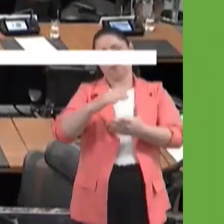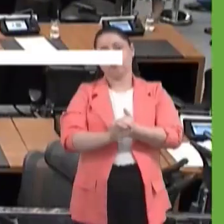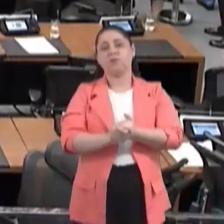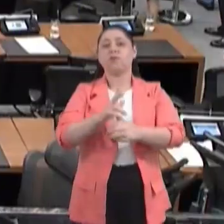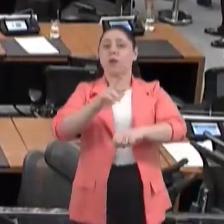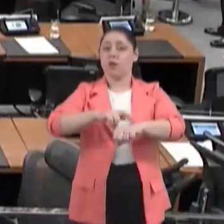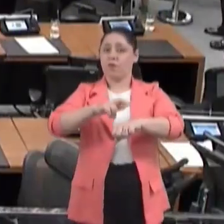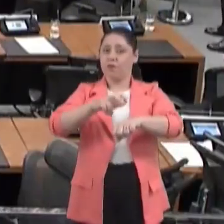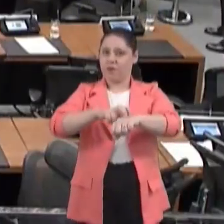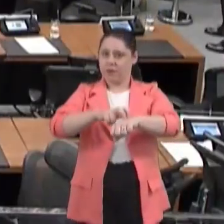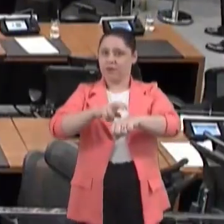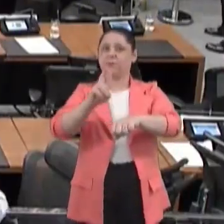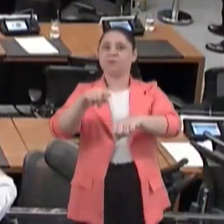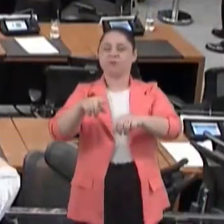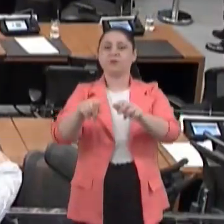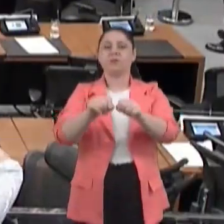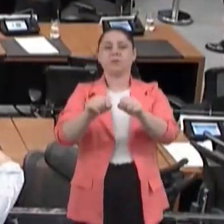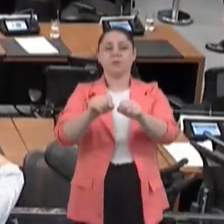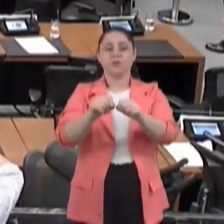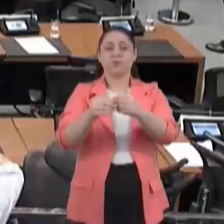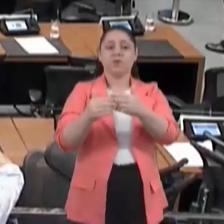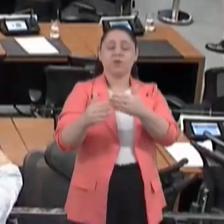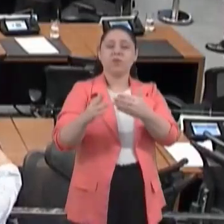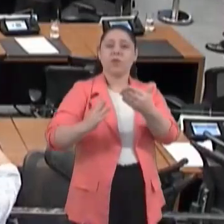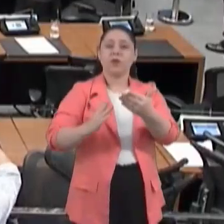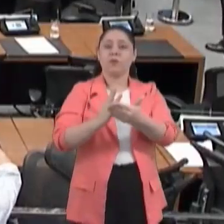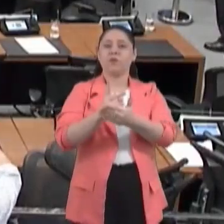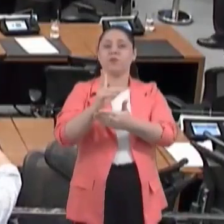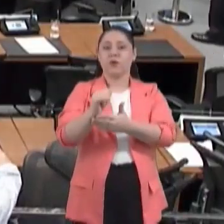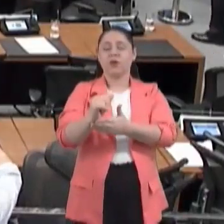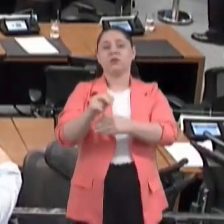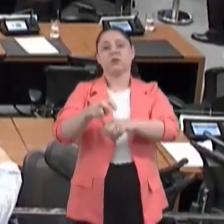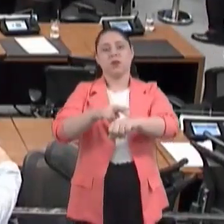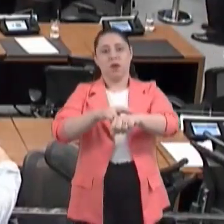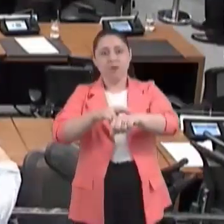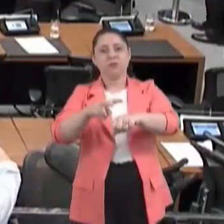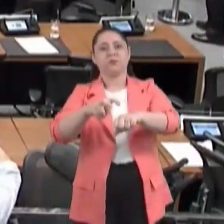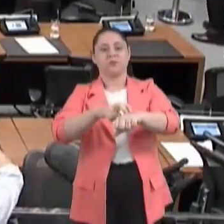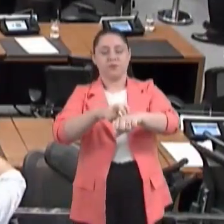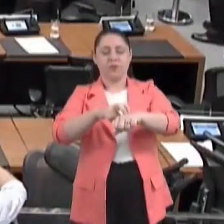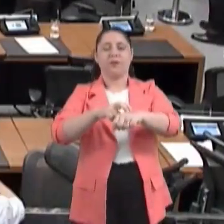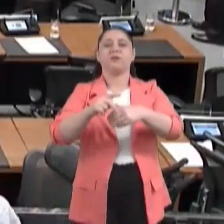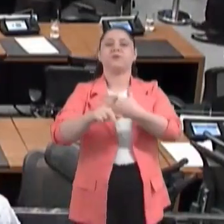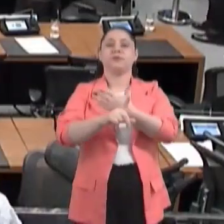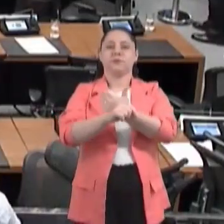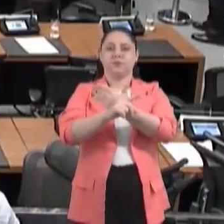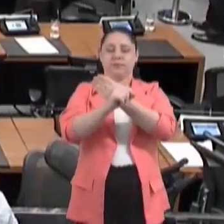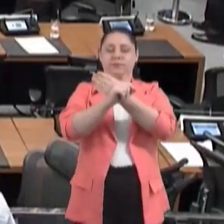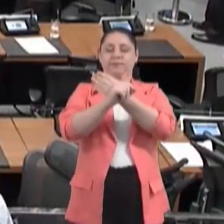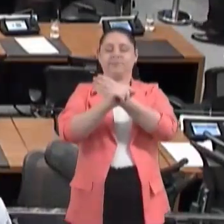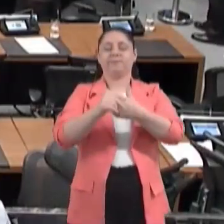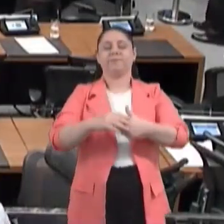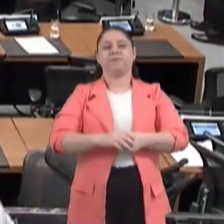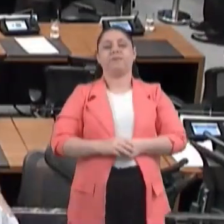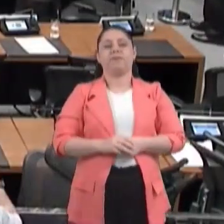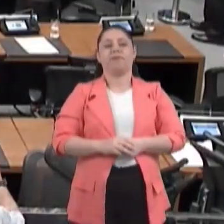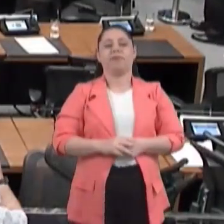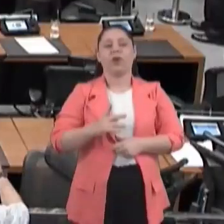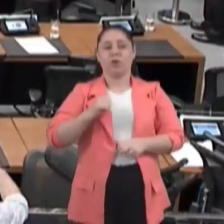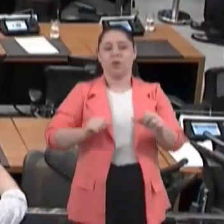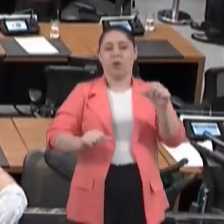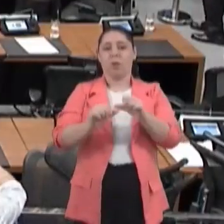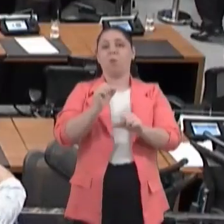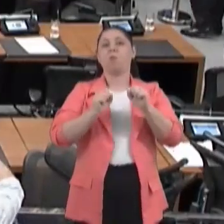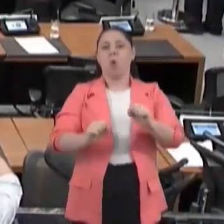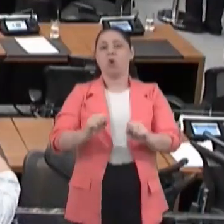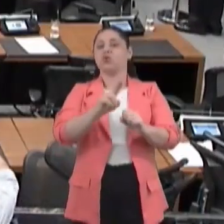Rio Verde de Mato Grosso, em breve, se a casa aprovar, Rio Verde do Pantanal. Isso aí. Então, em breve,